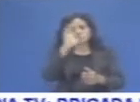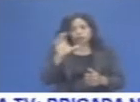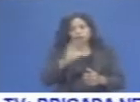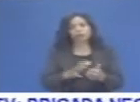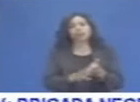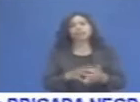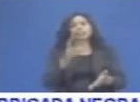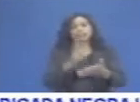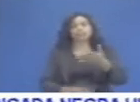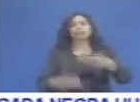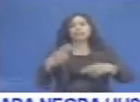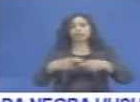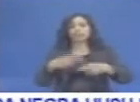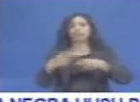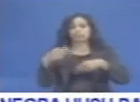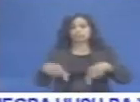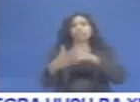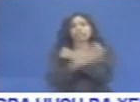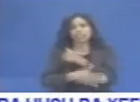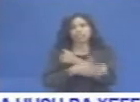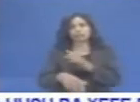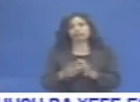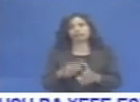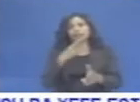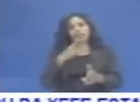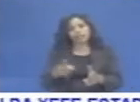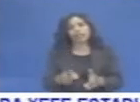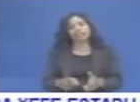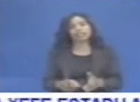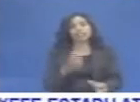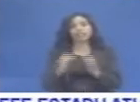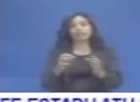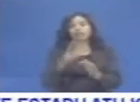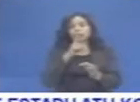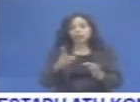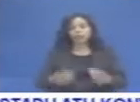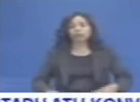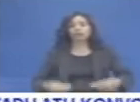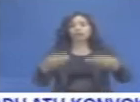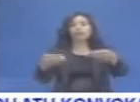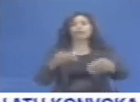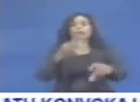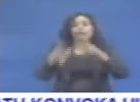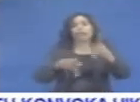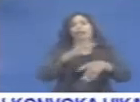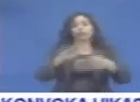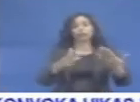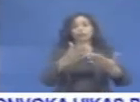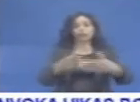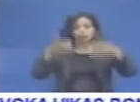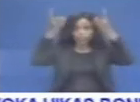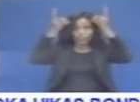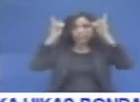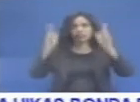A CBN Mosh considera Dalan Democrático Liumak fofila ba povo hodi de Siri. Nune, russo presidente